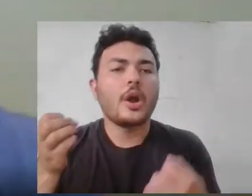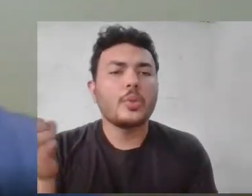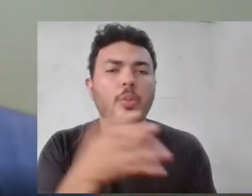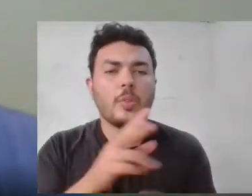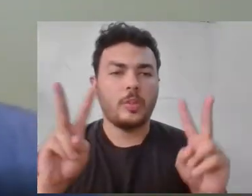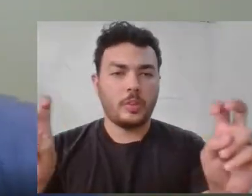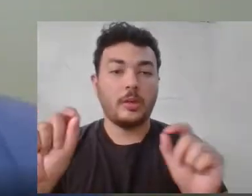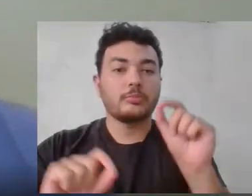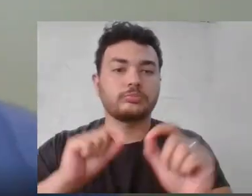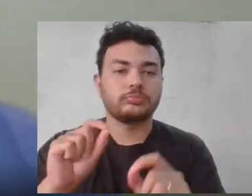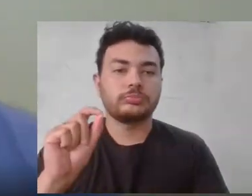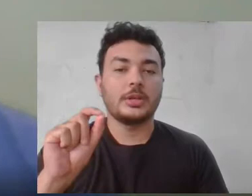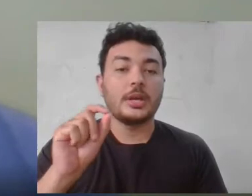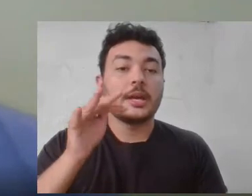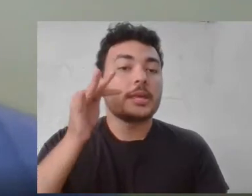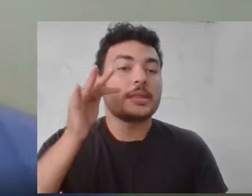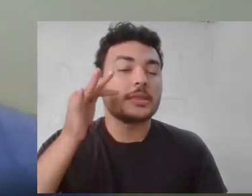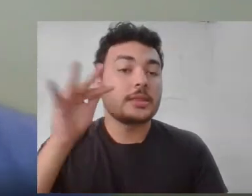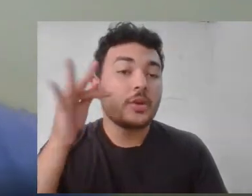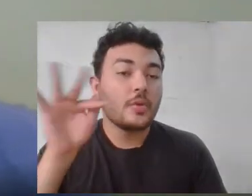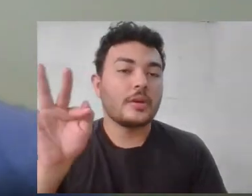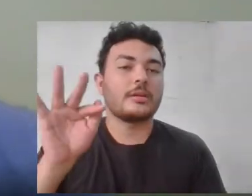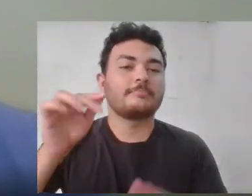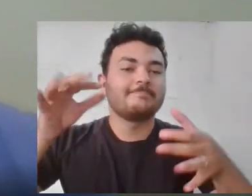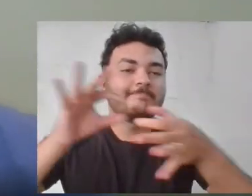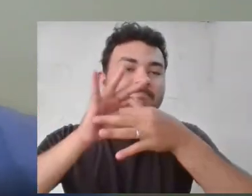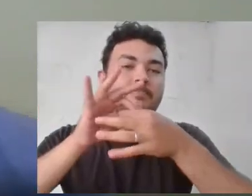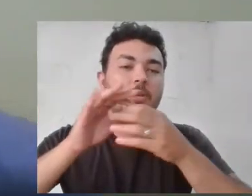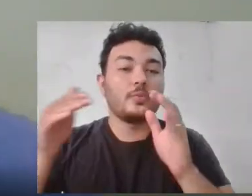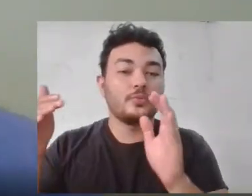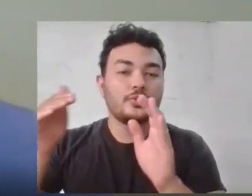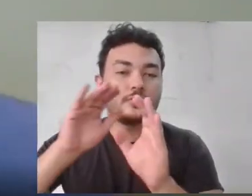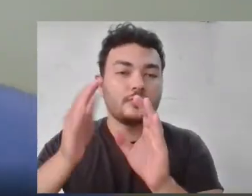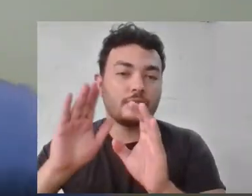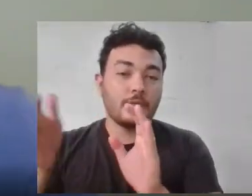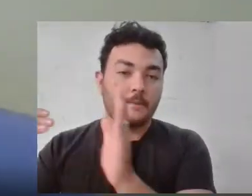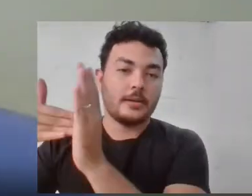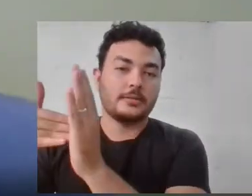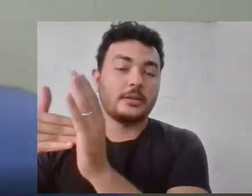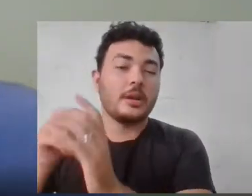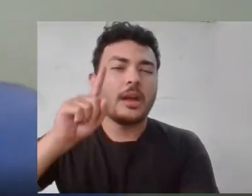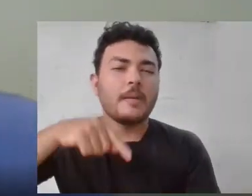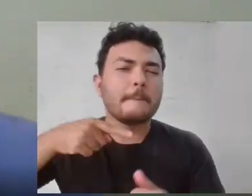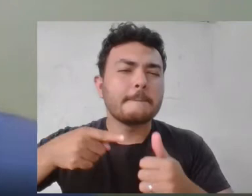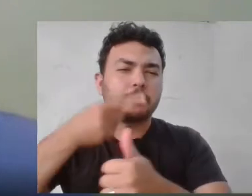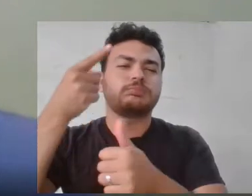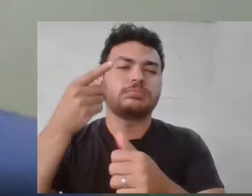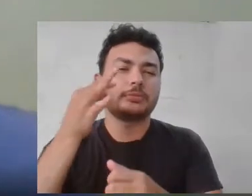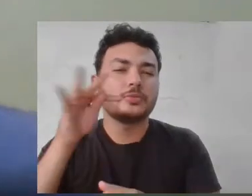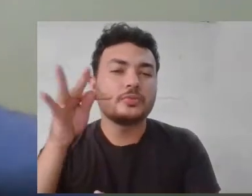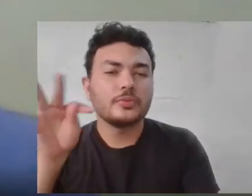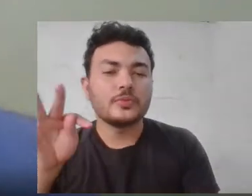ligação de valência, tá? Que é uma das primeiras teorias que surgiu, tá? Para explicar como